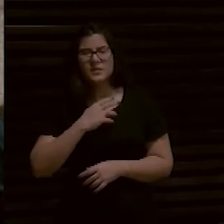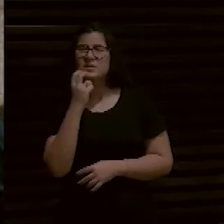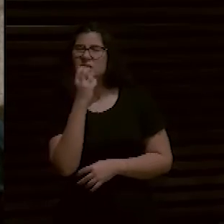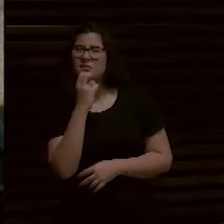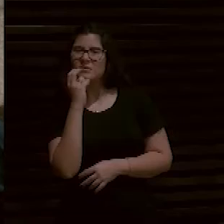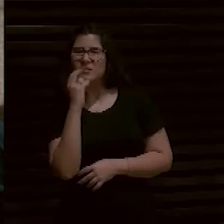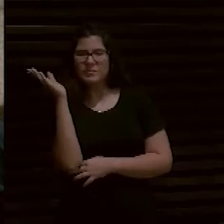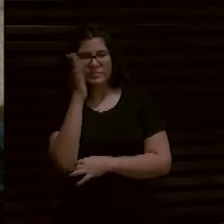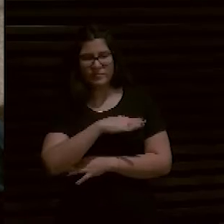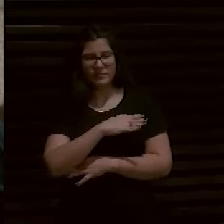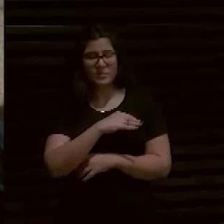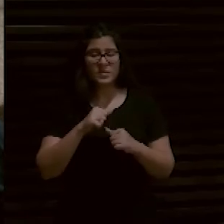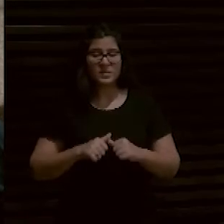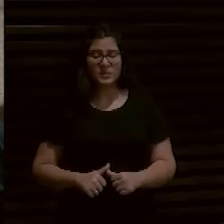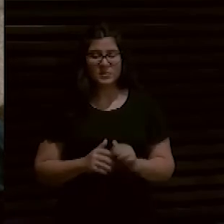E esse processo